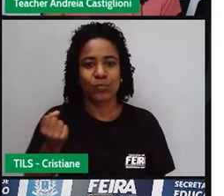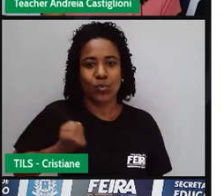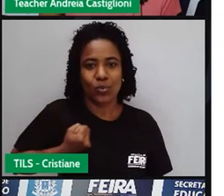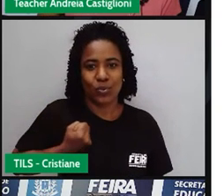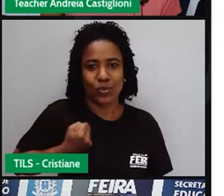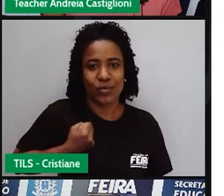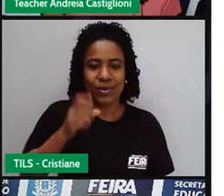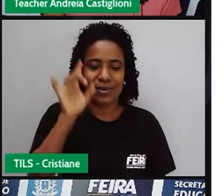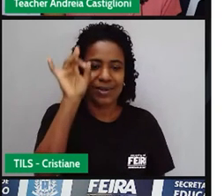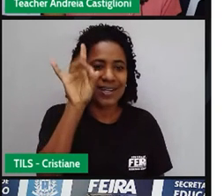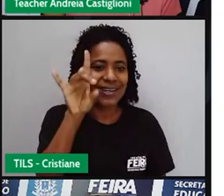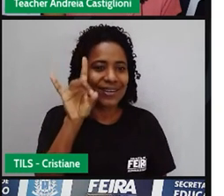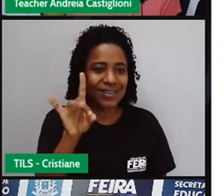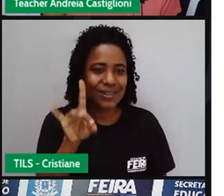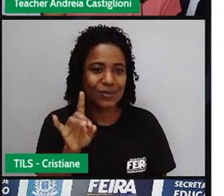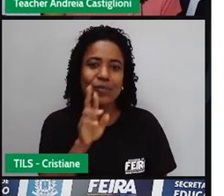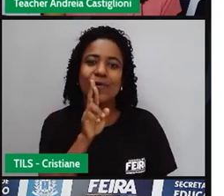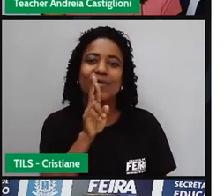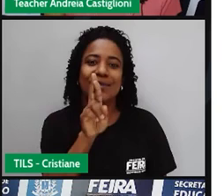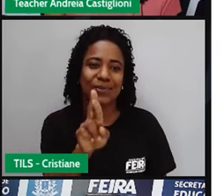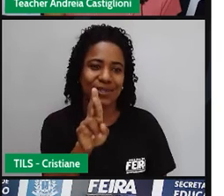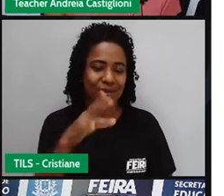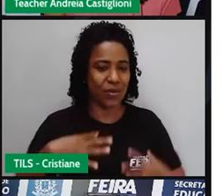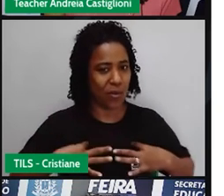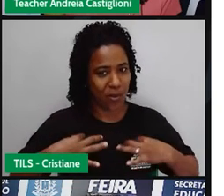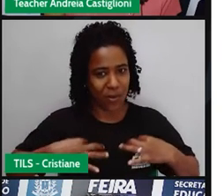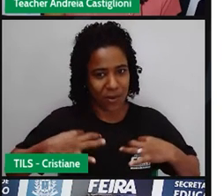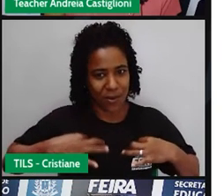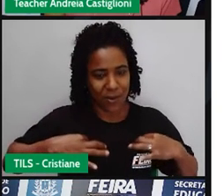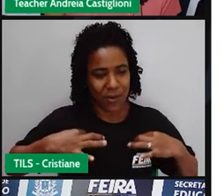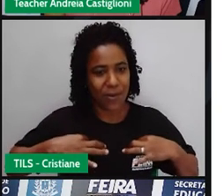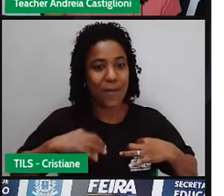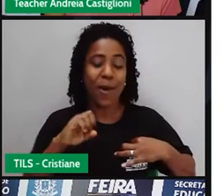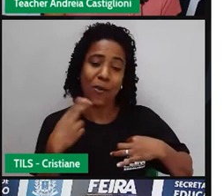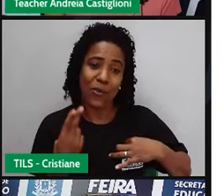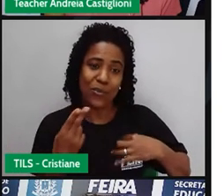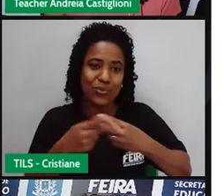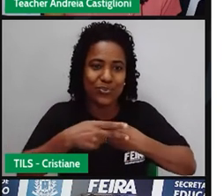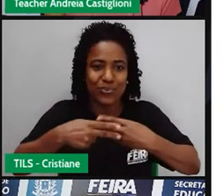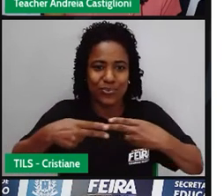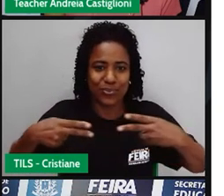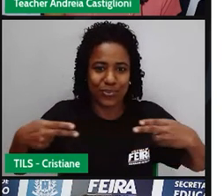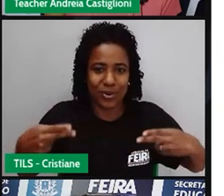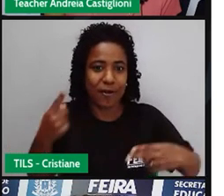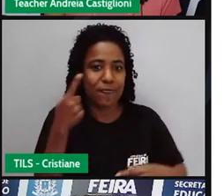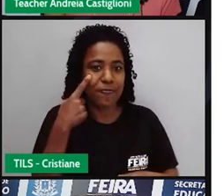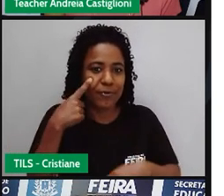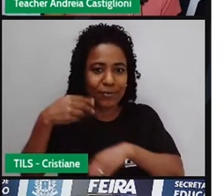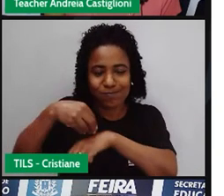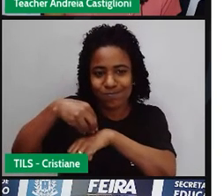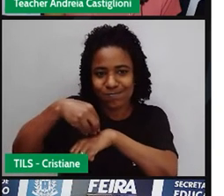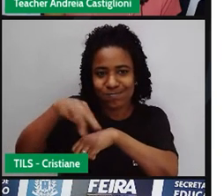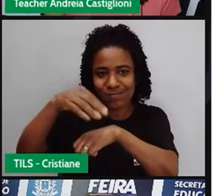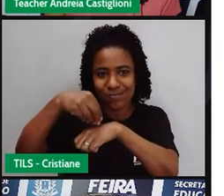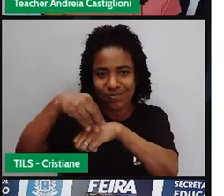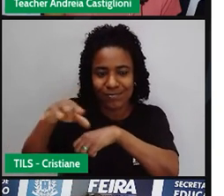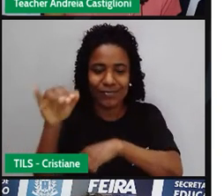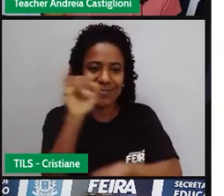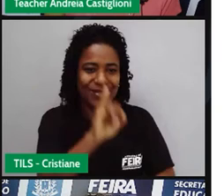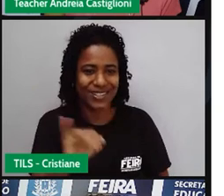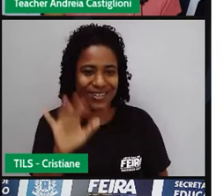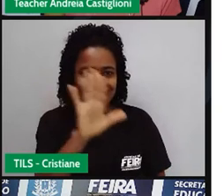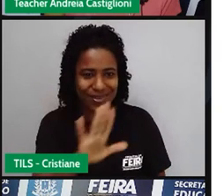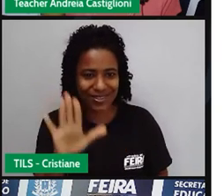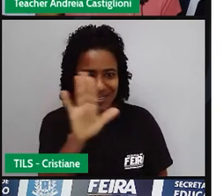de cada caso hoje e tentar preencher os espaços observando as dicas nas imagens que serão